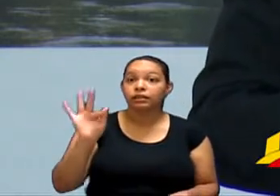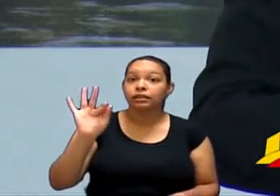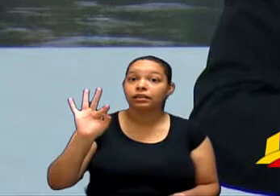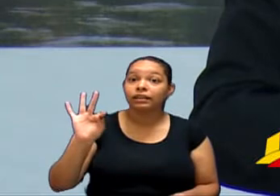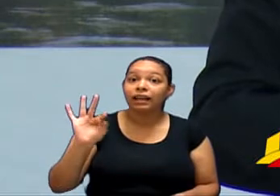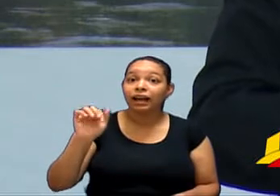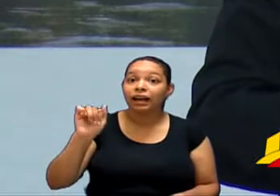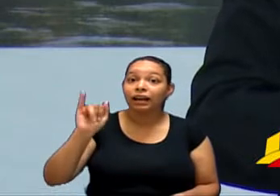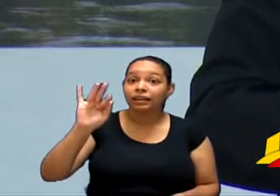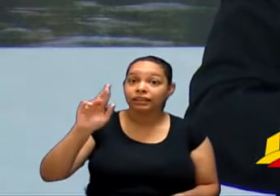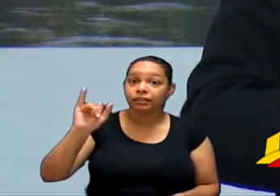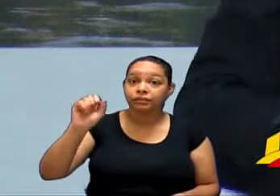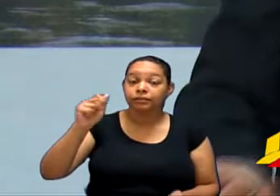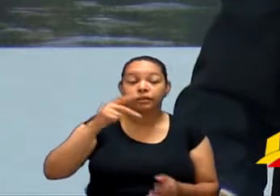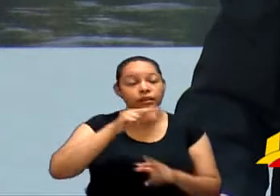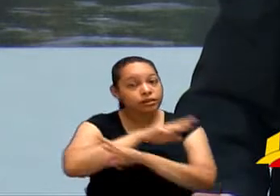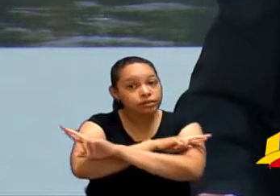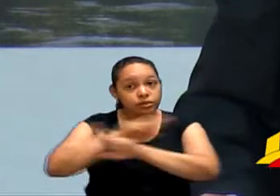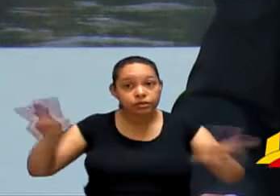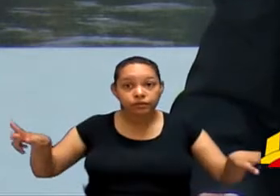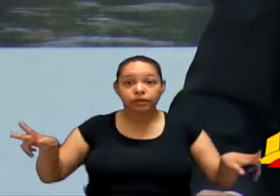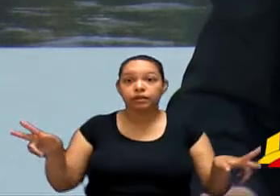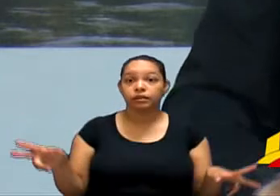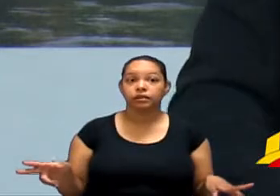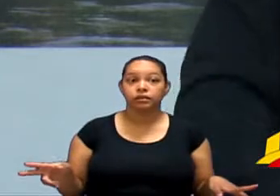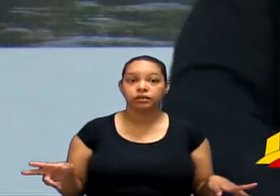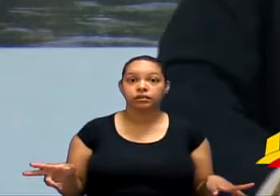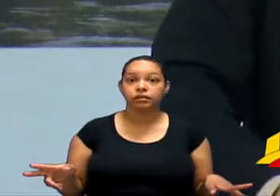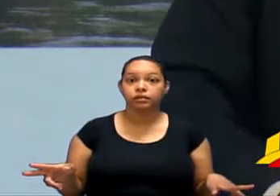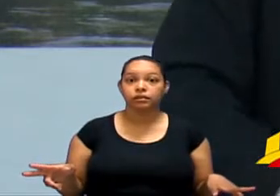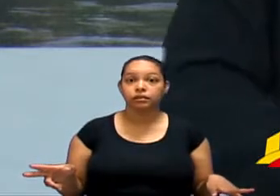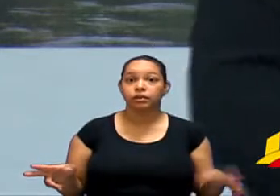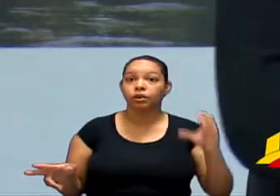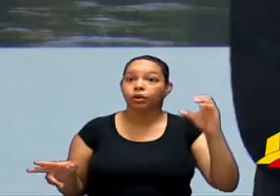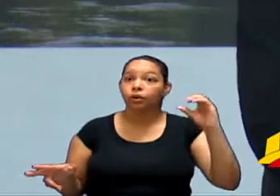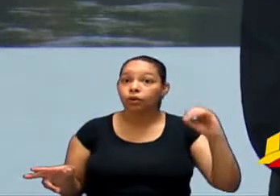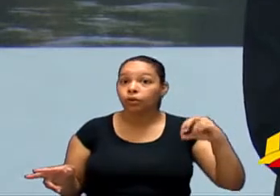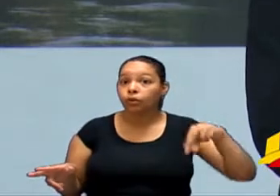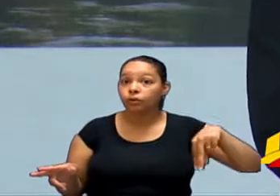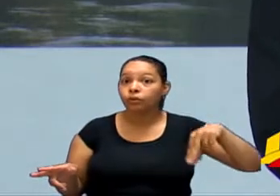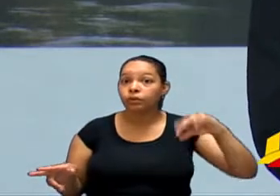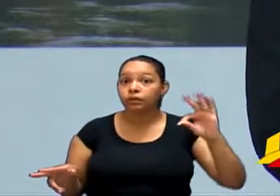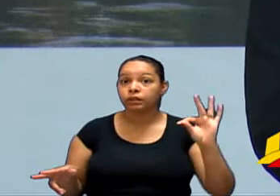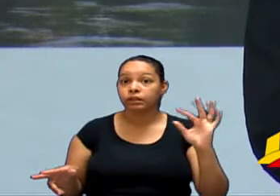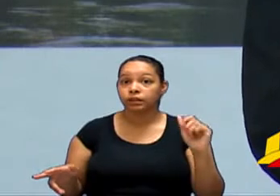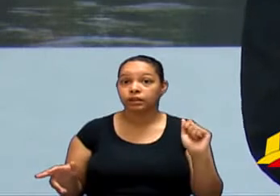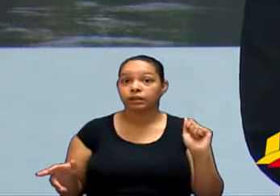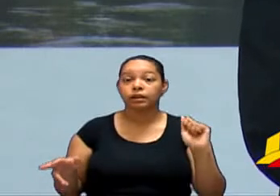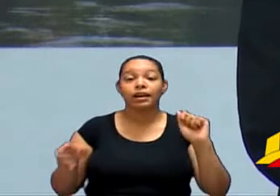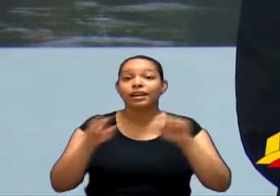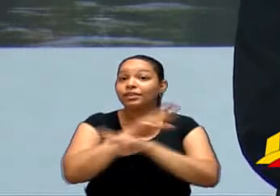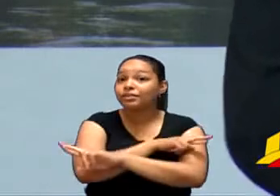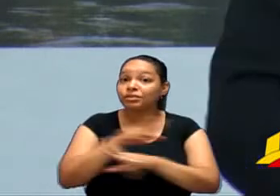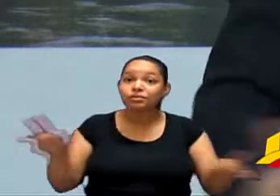é uma coisa João ou eu tô errado tarifa tarifa conta é conta